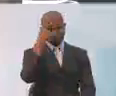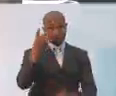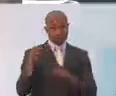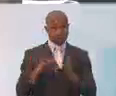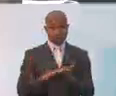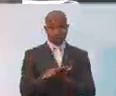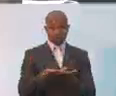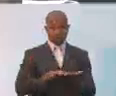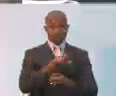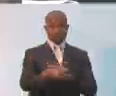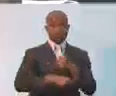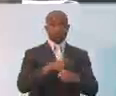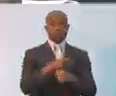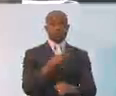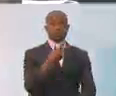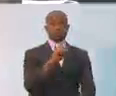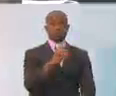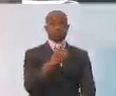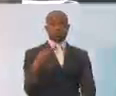ano de